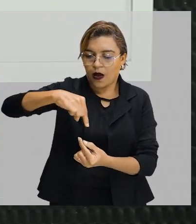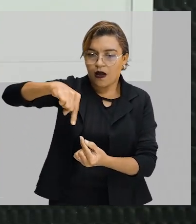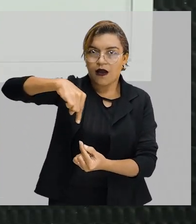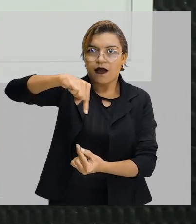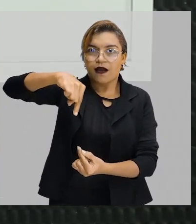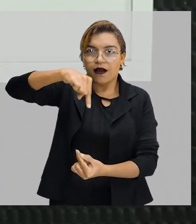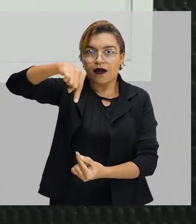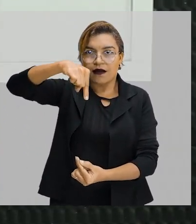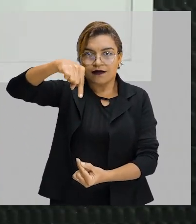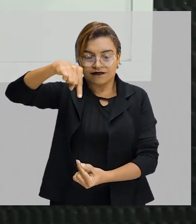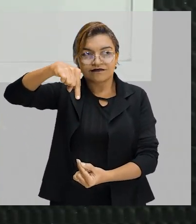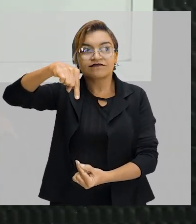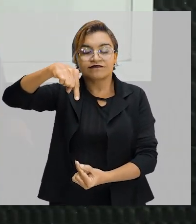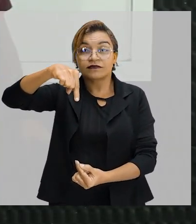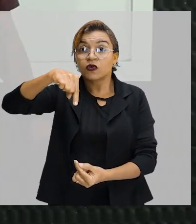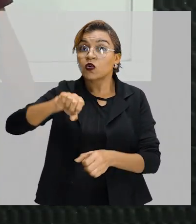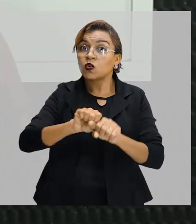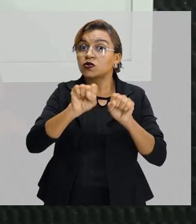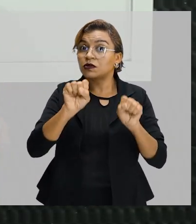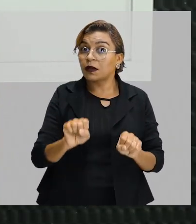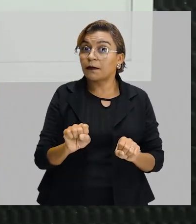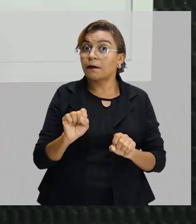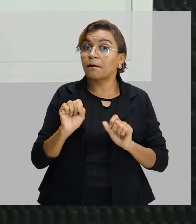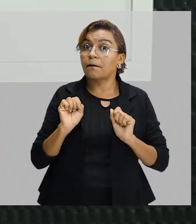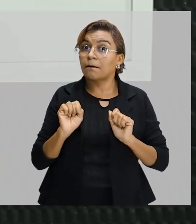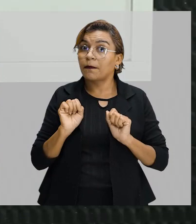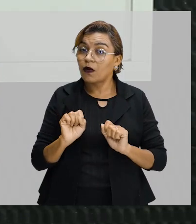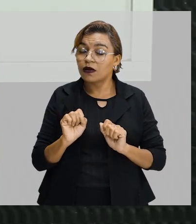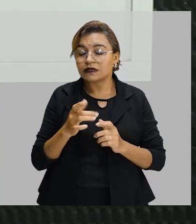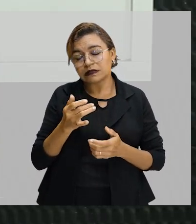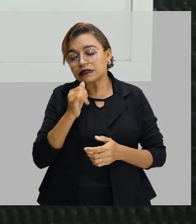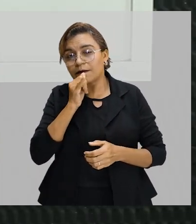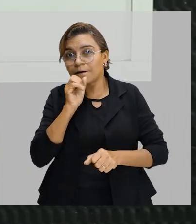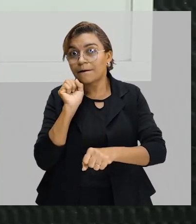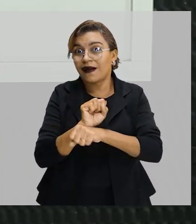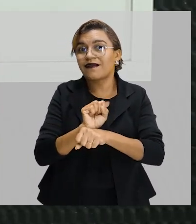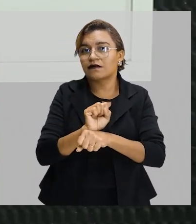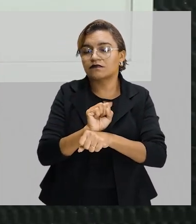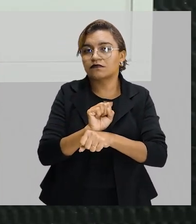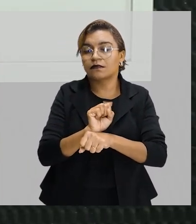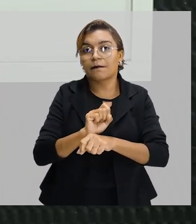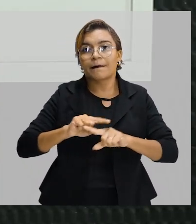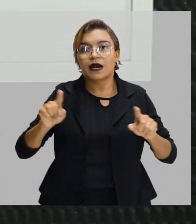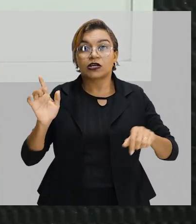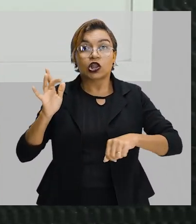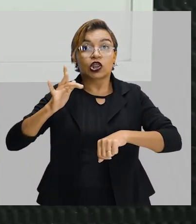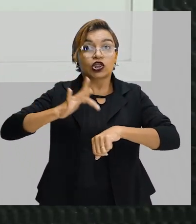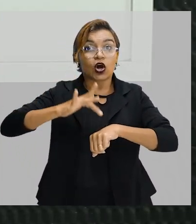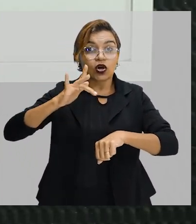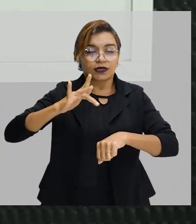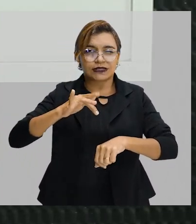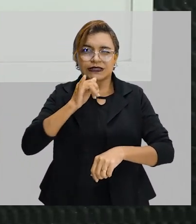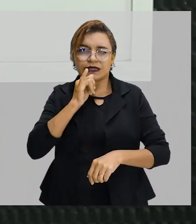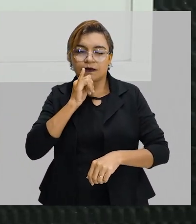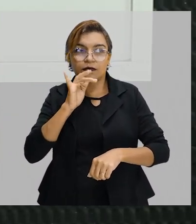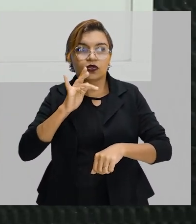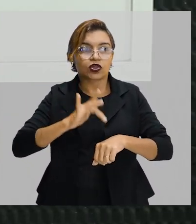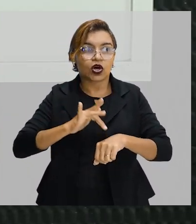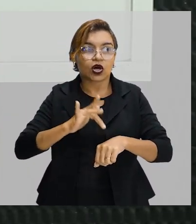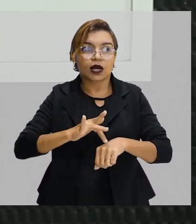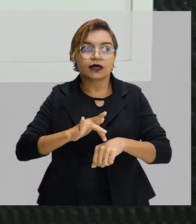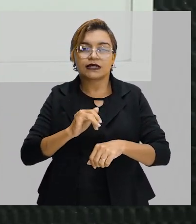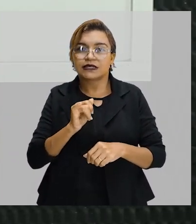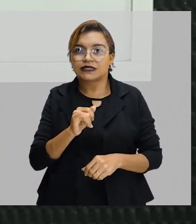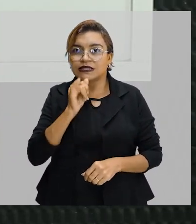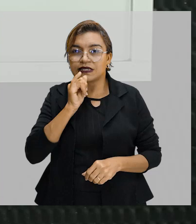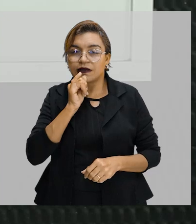paradinho. Mas um simples toque que for feito aqui nesta massa, esse sistema ele